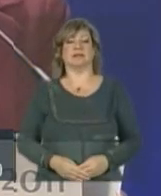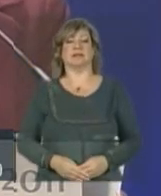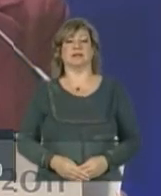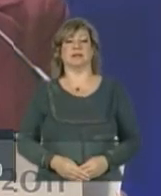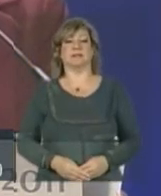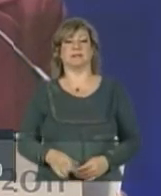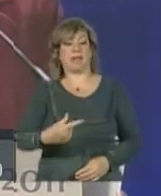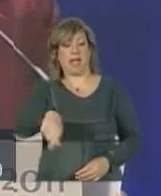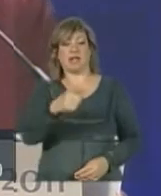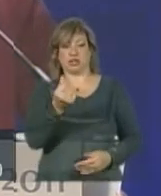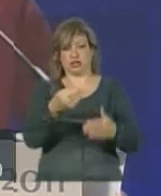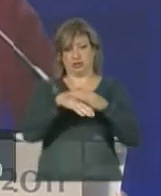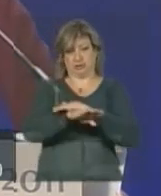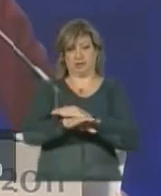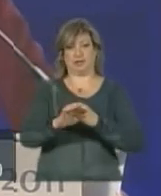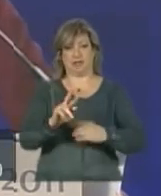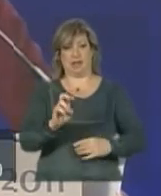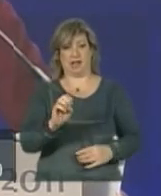essas reservas.